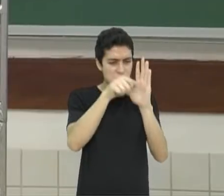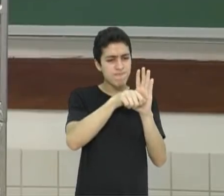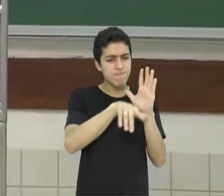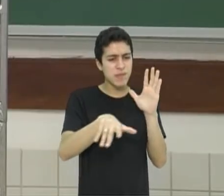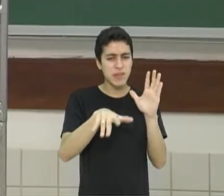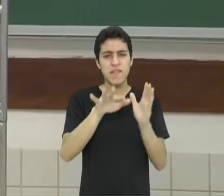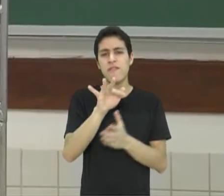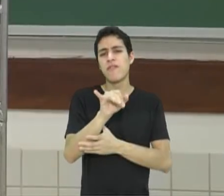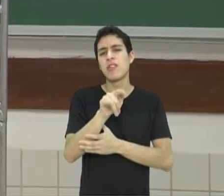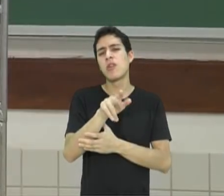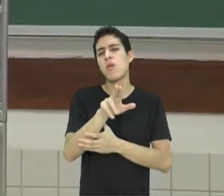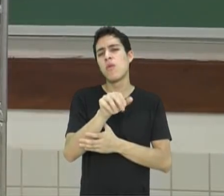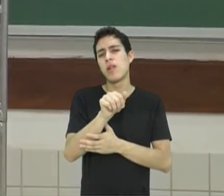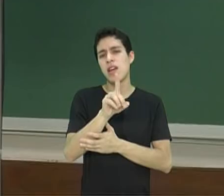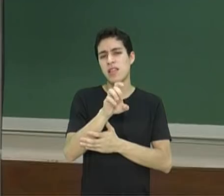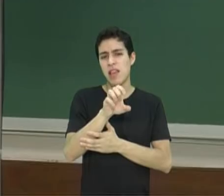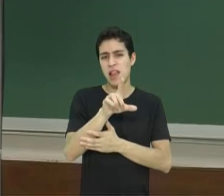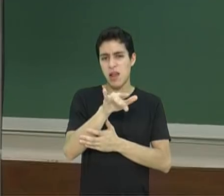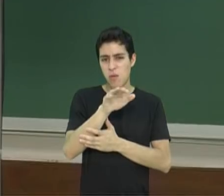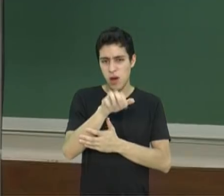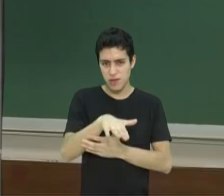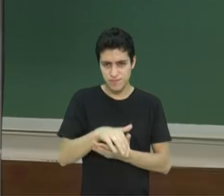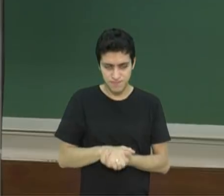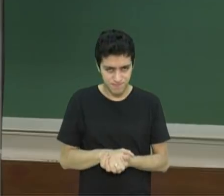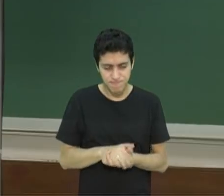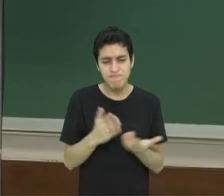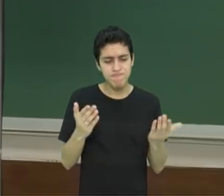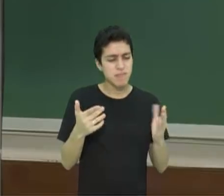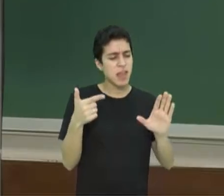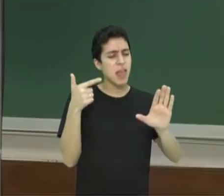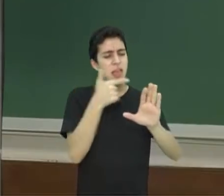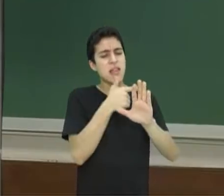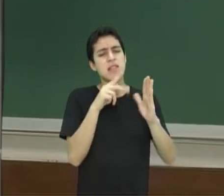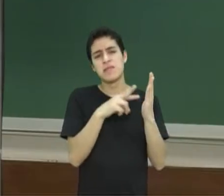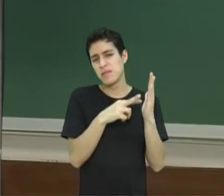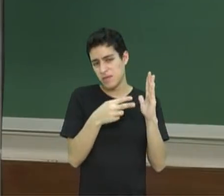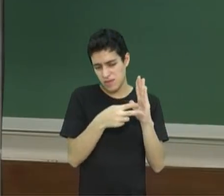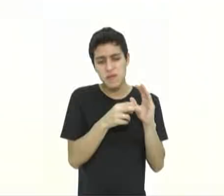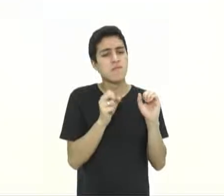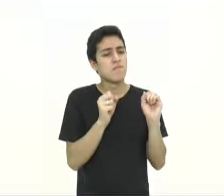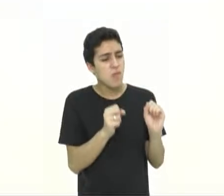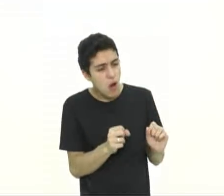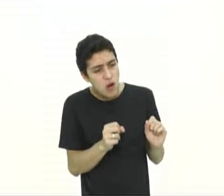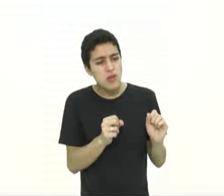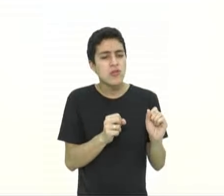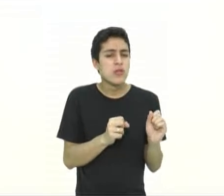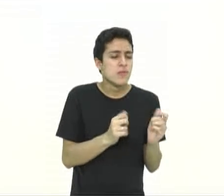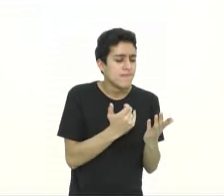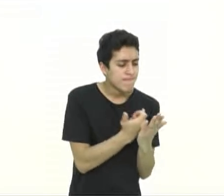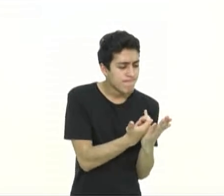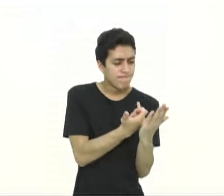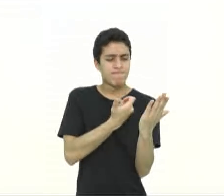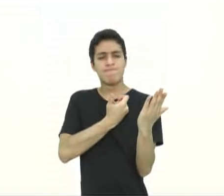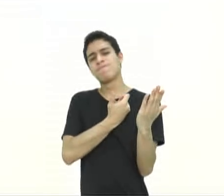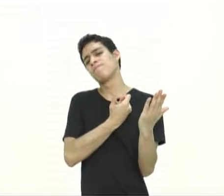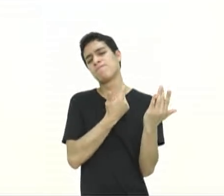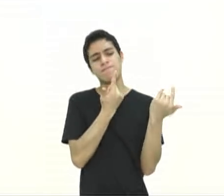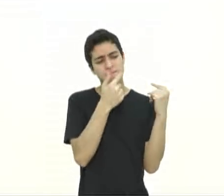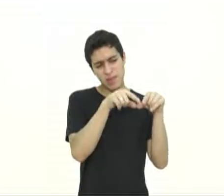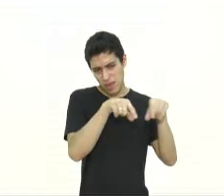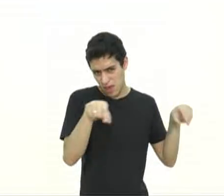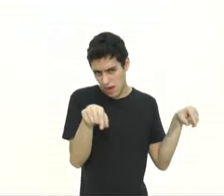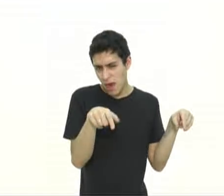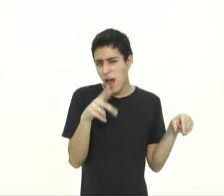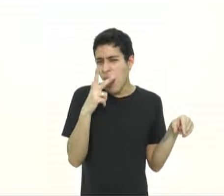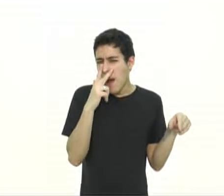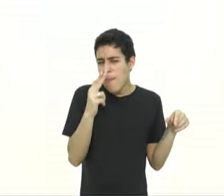Vamos rever? A ironia é uma figura de linguagem utilizada para dizer-se algo por meio de expressões que